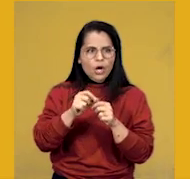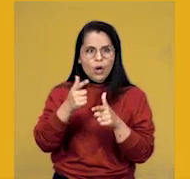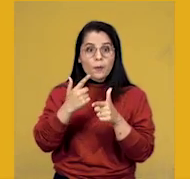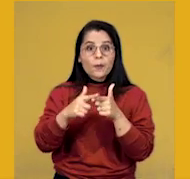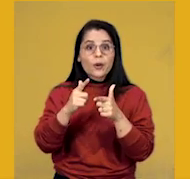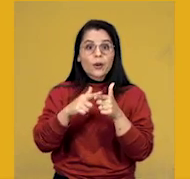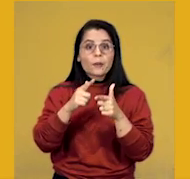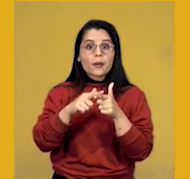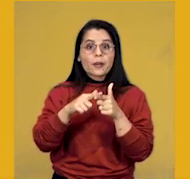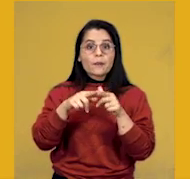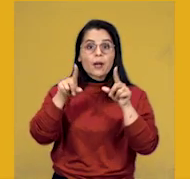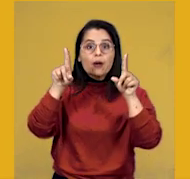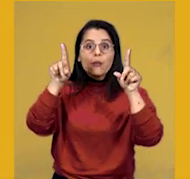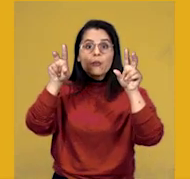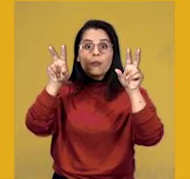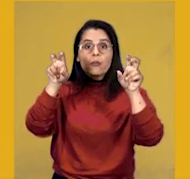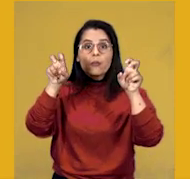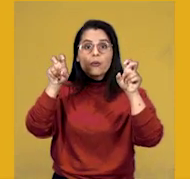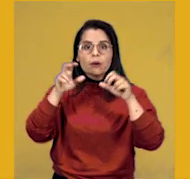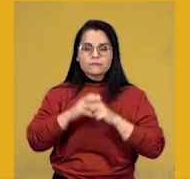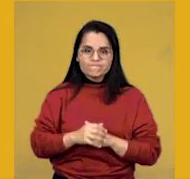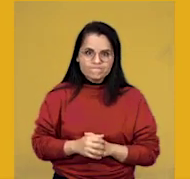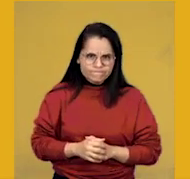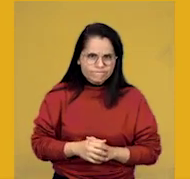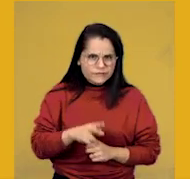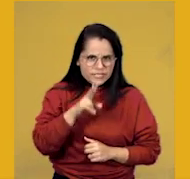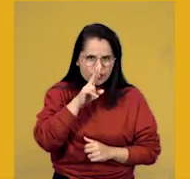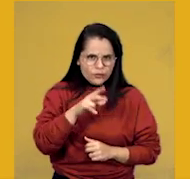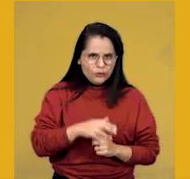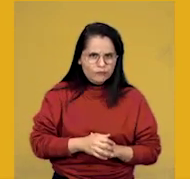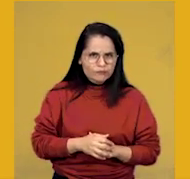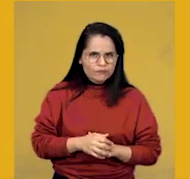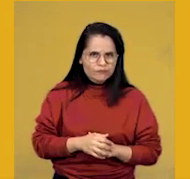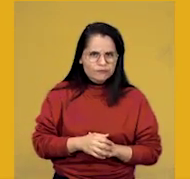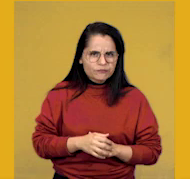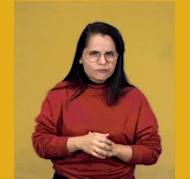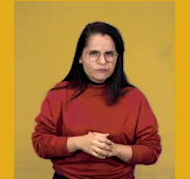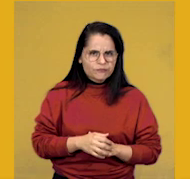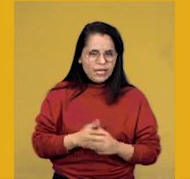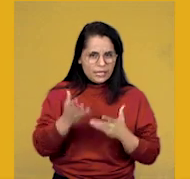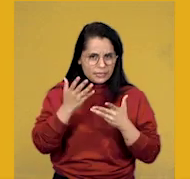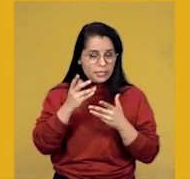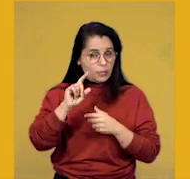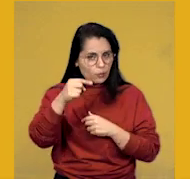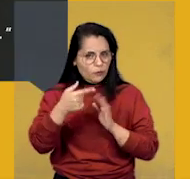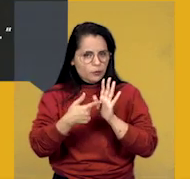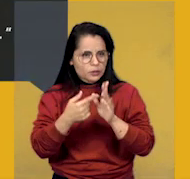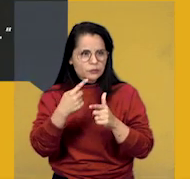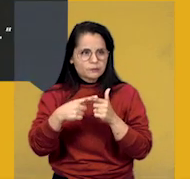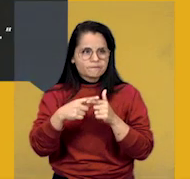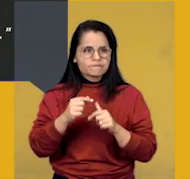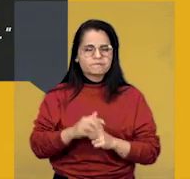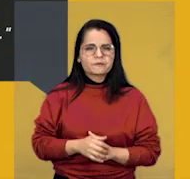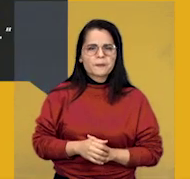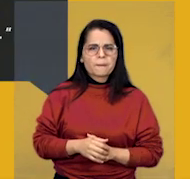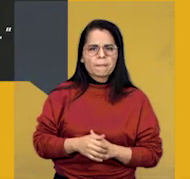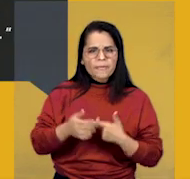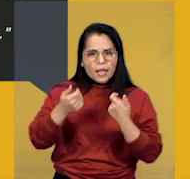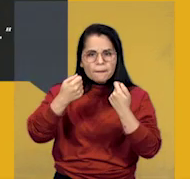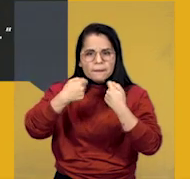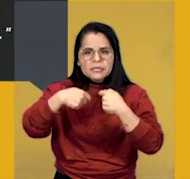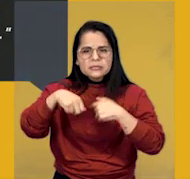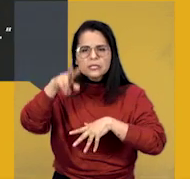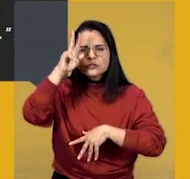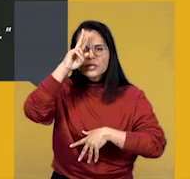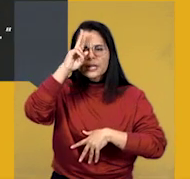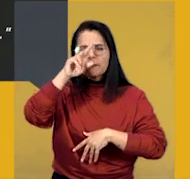ali aparece entre aspas. Não foi à toa. Depois eu mostro por quê. Devo lembrar que